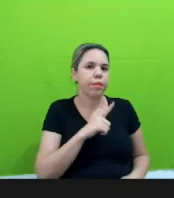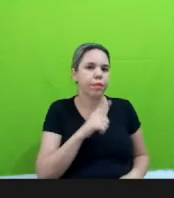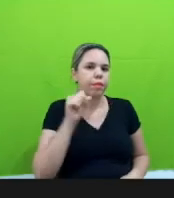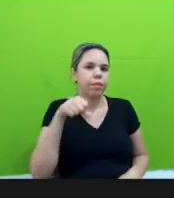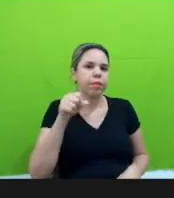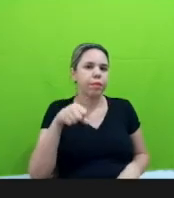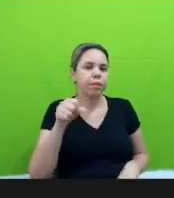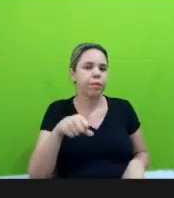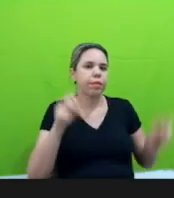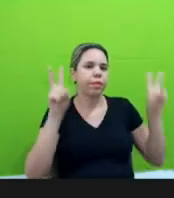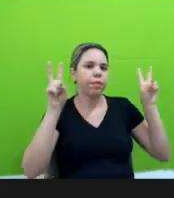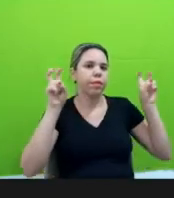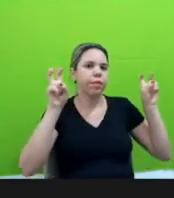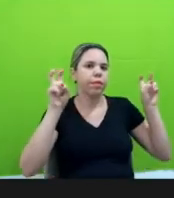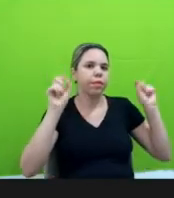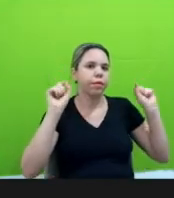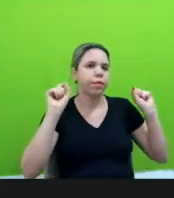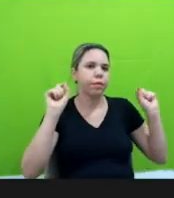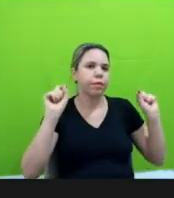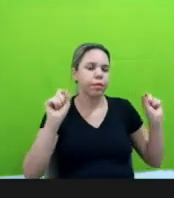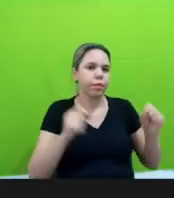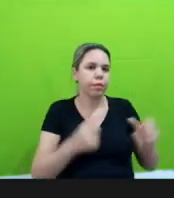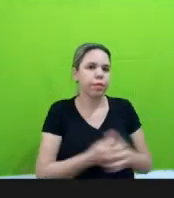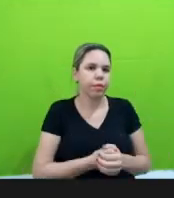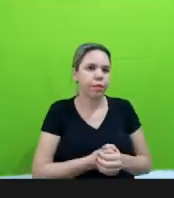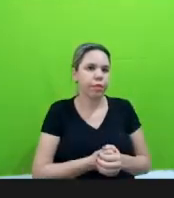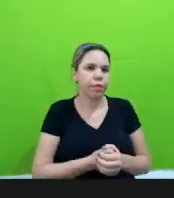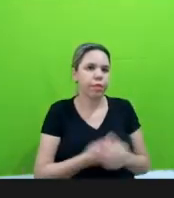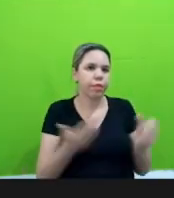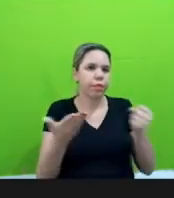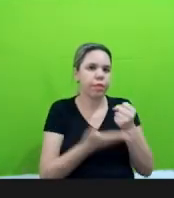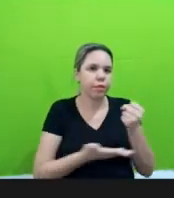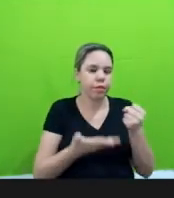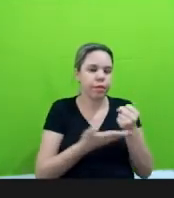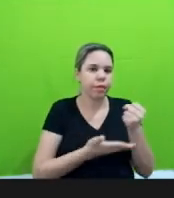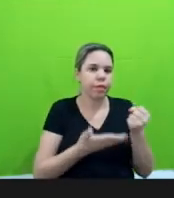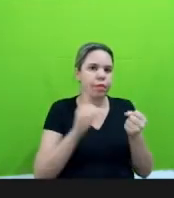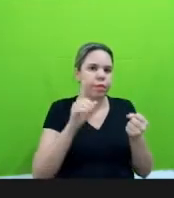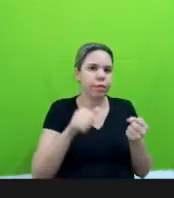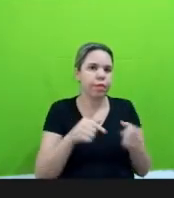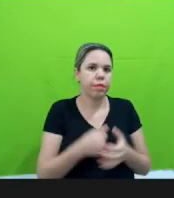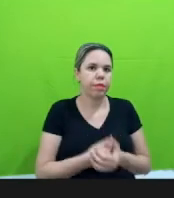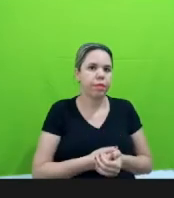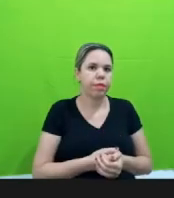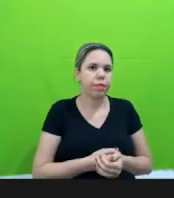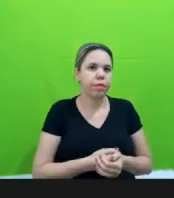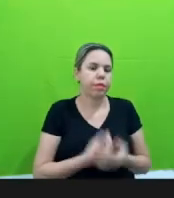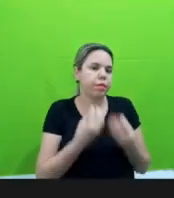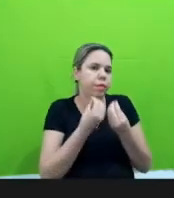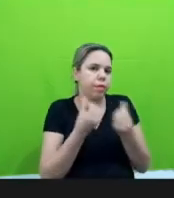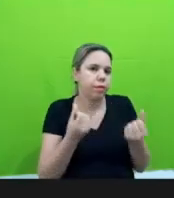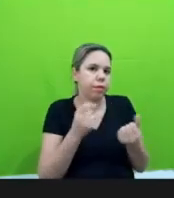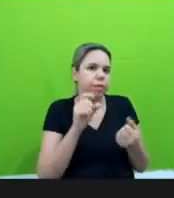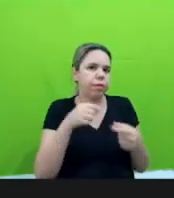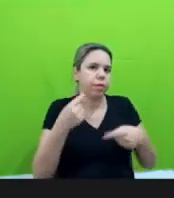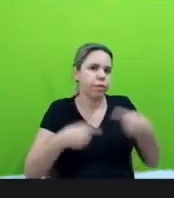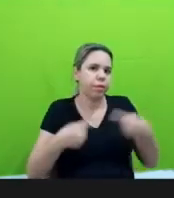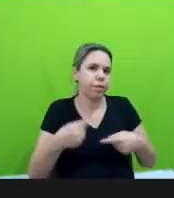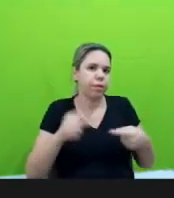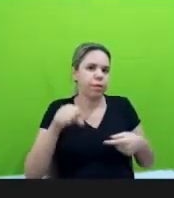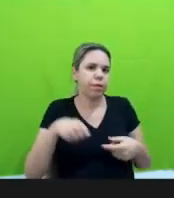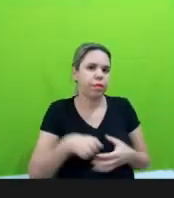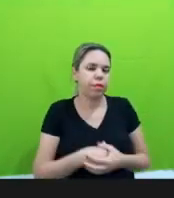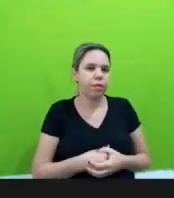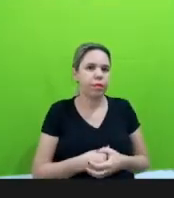uma questão de que muita base de dado é sensível politicamente, né? E